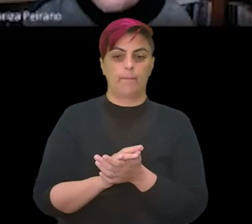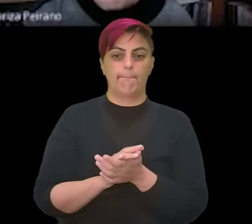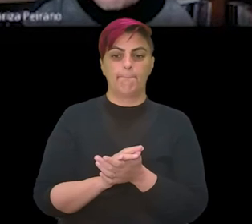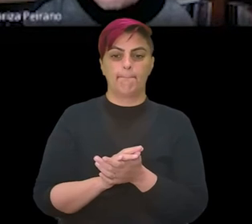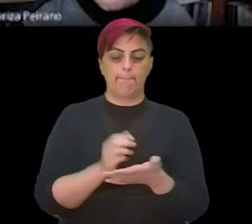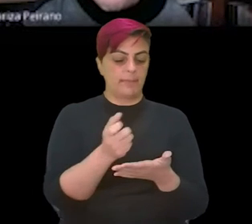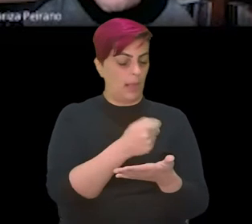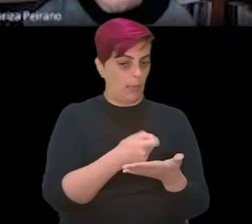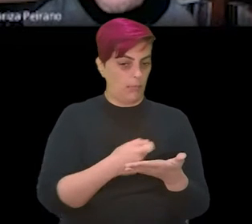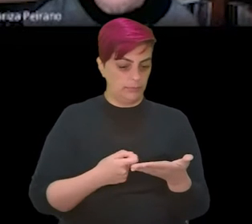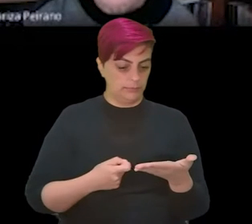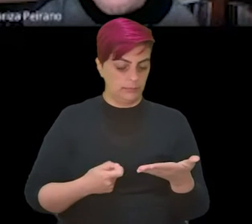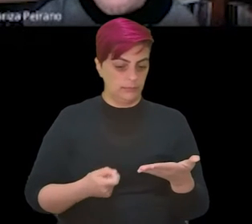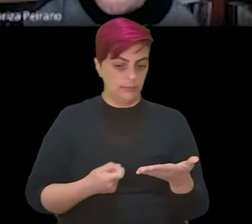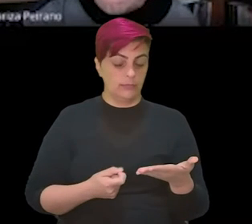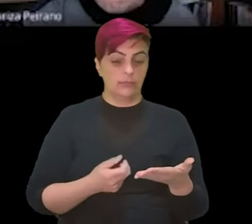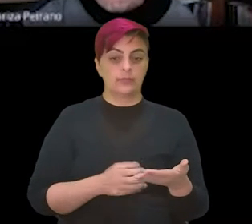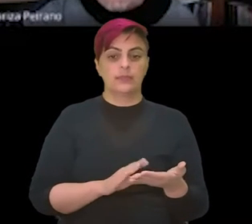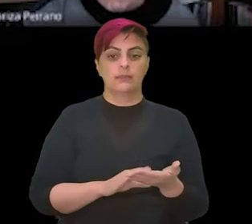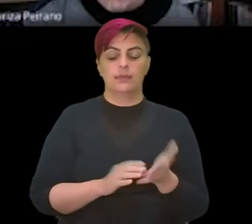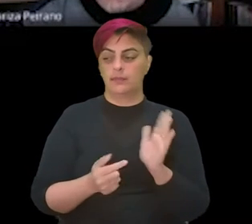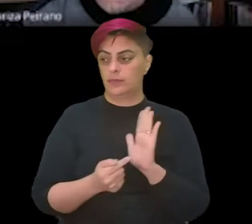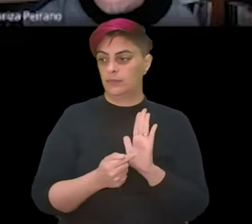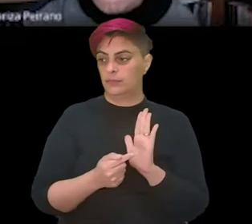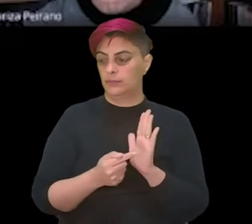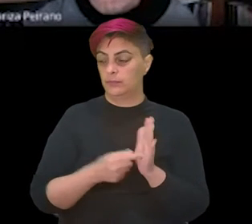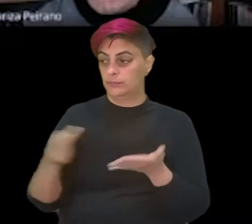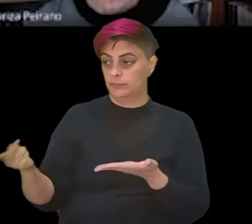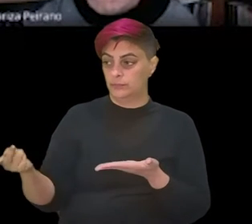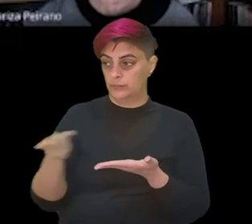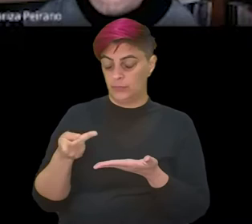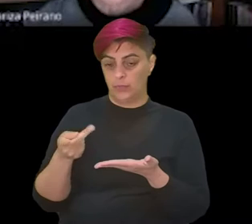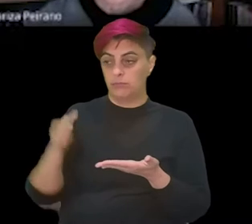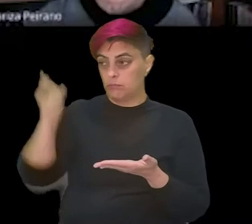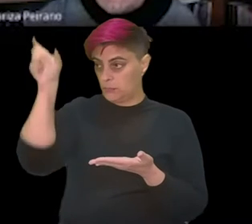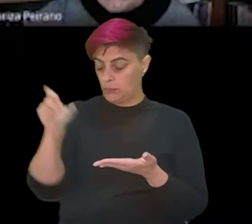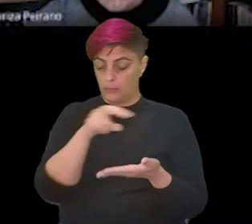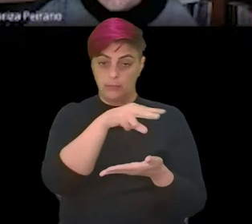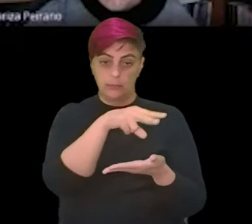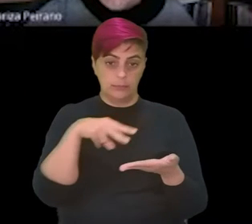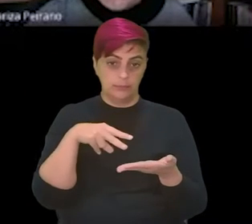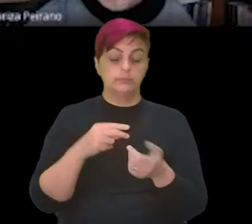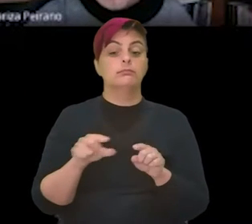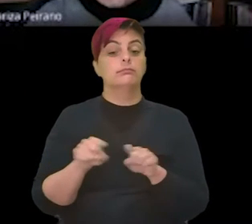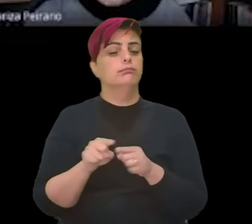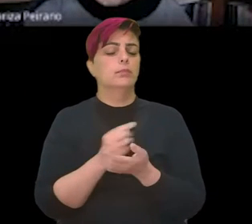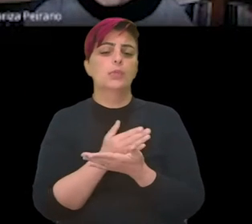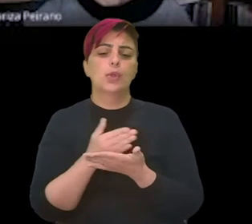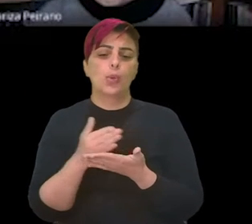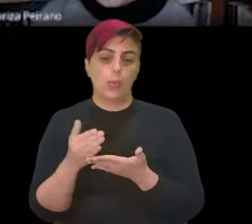leitor. Eu acho que a maioria talvez conheça o início dos Argonautas, onde ele